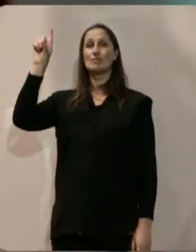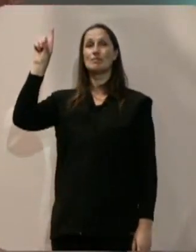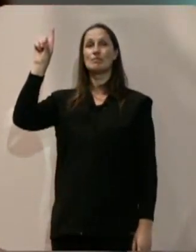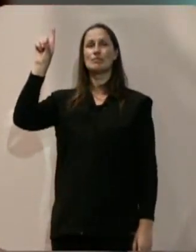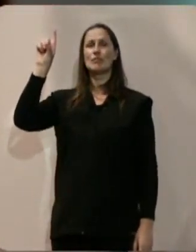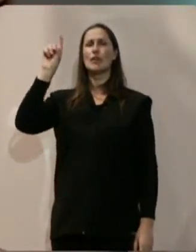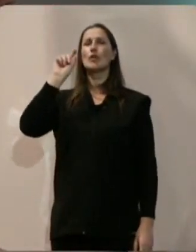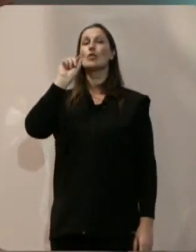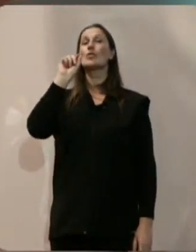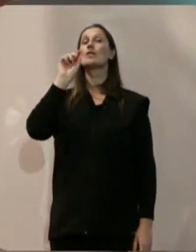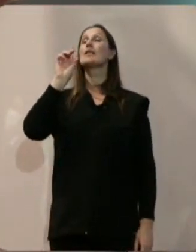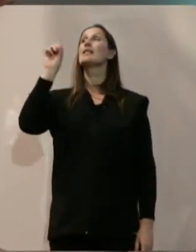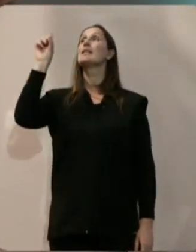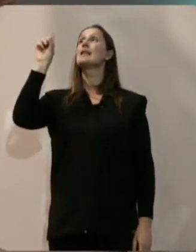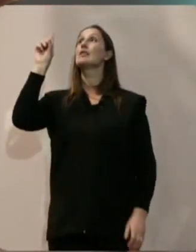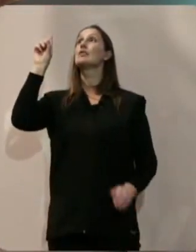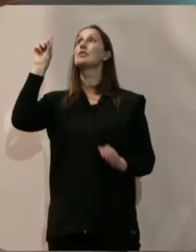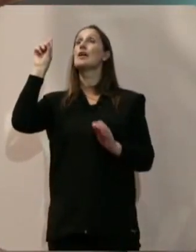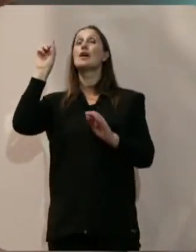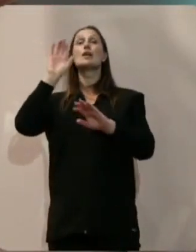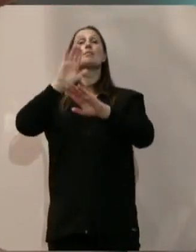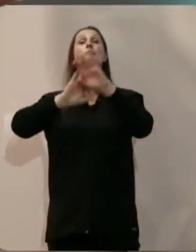O que é que Deus está vendo na tua mão?